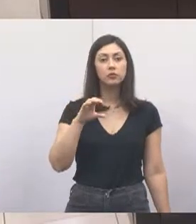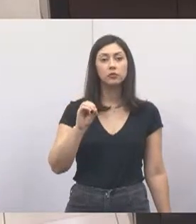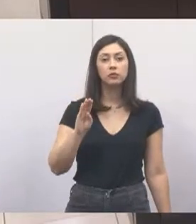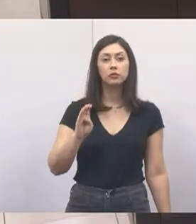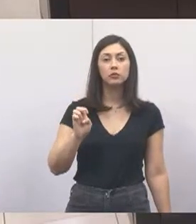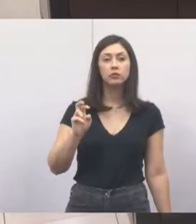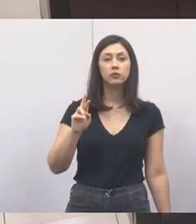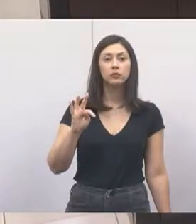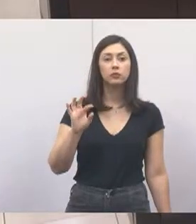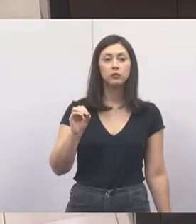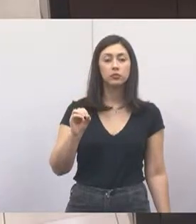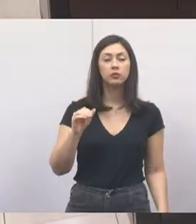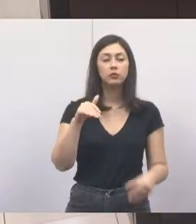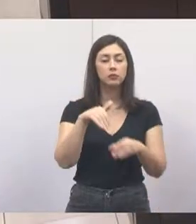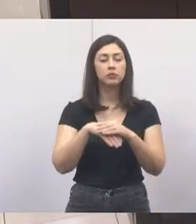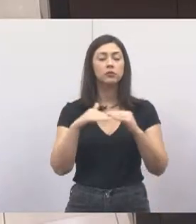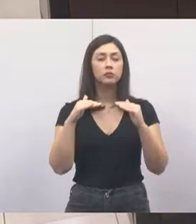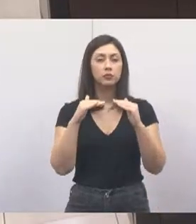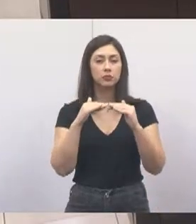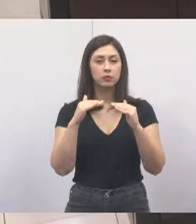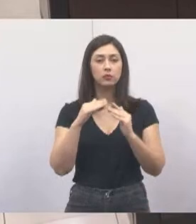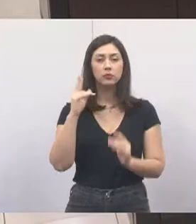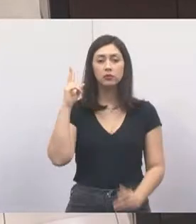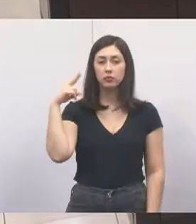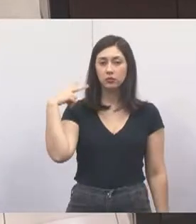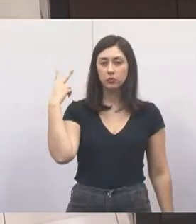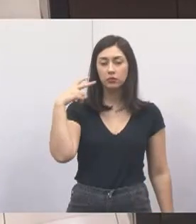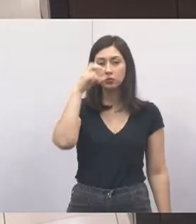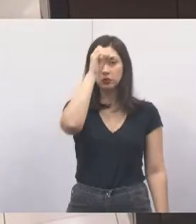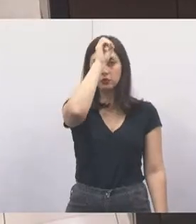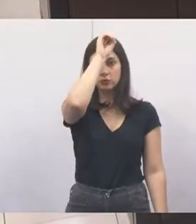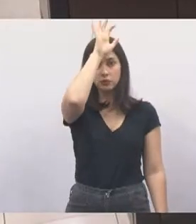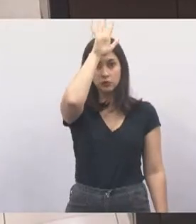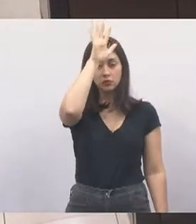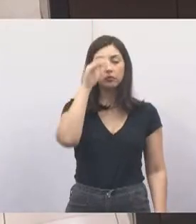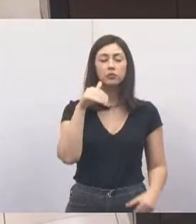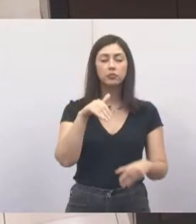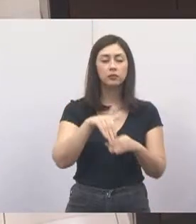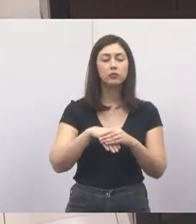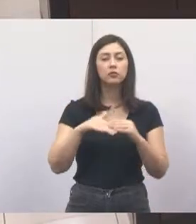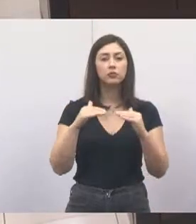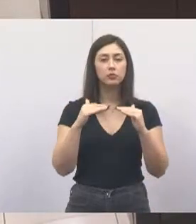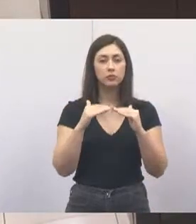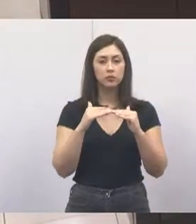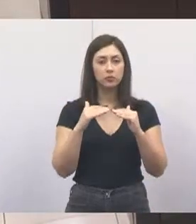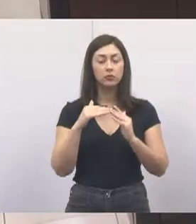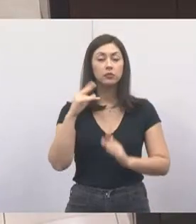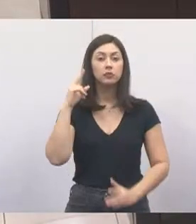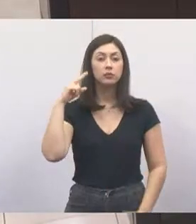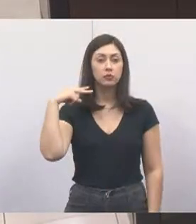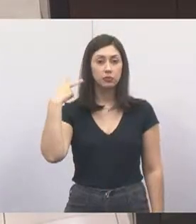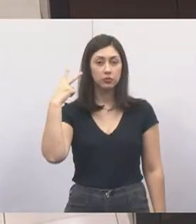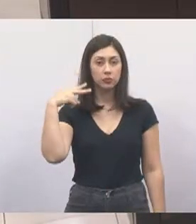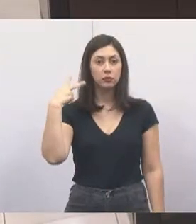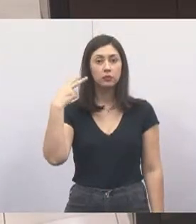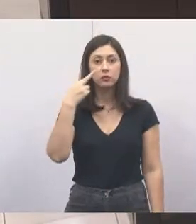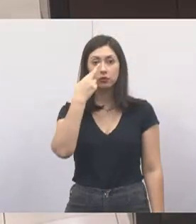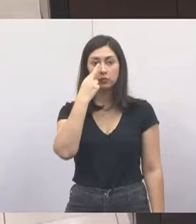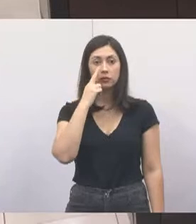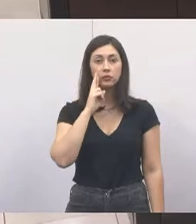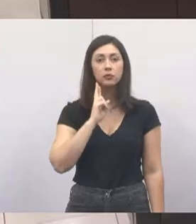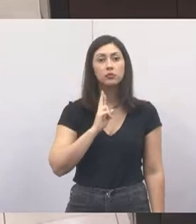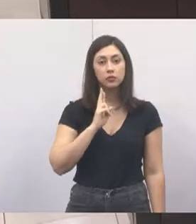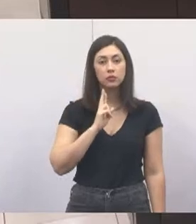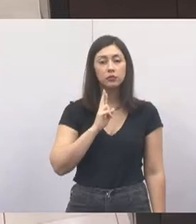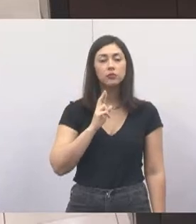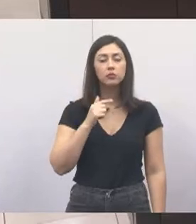Abreu? Favorável. Como vota o vereador Dr. Rodrigo Salomão? Favorável. Como vota o vereador Rogério